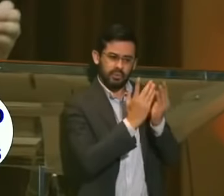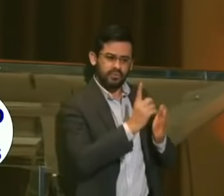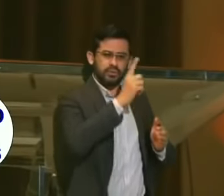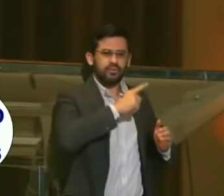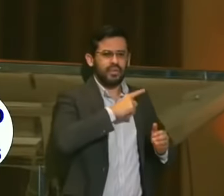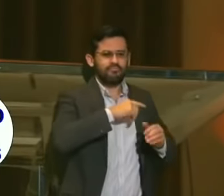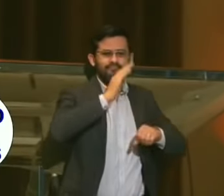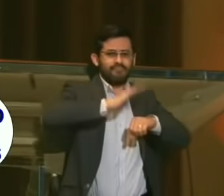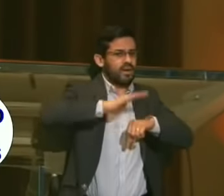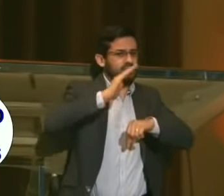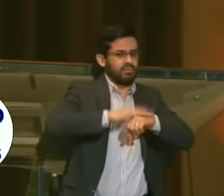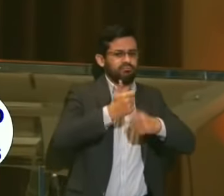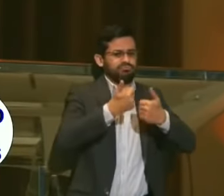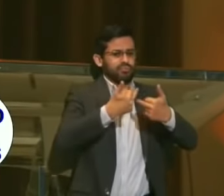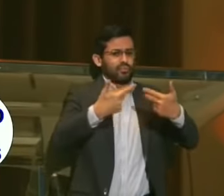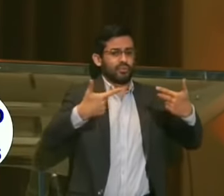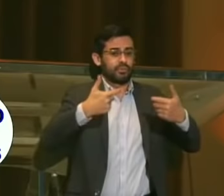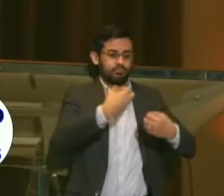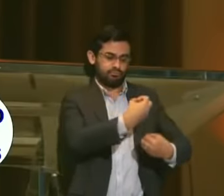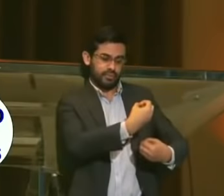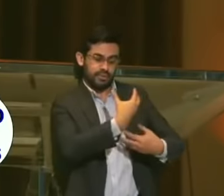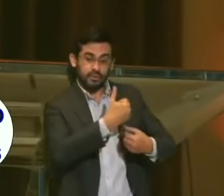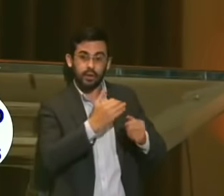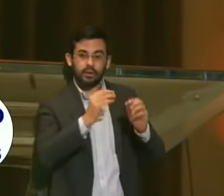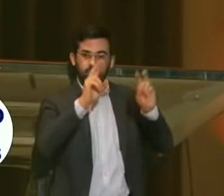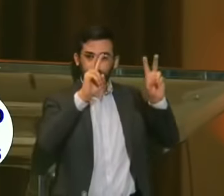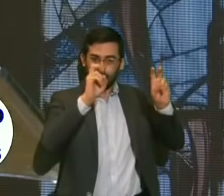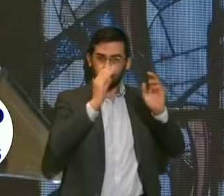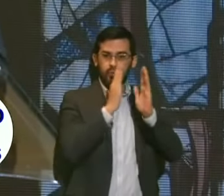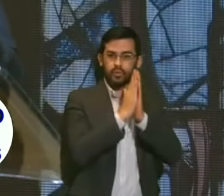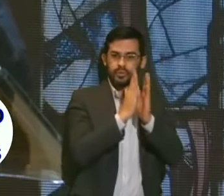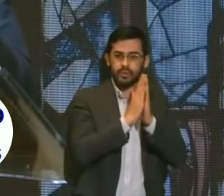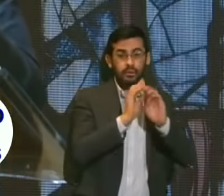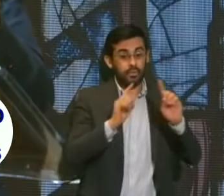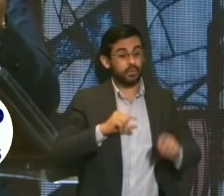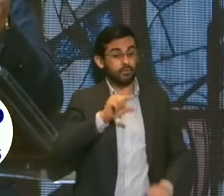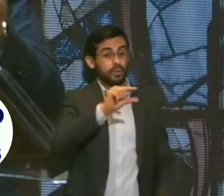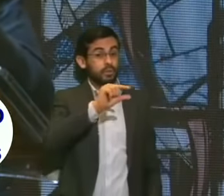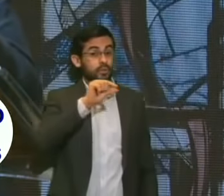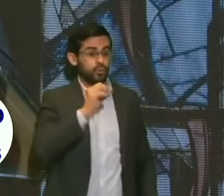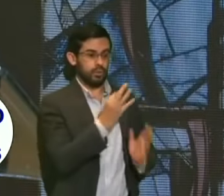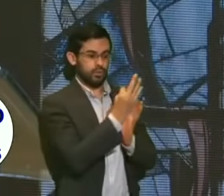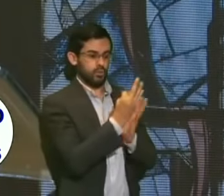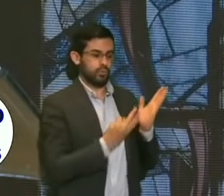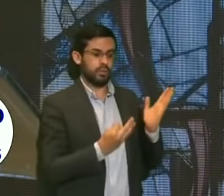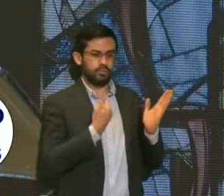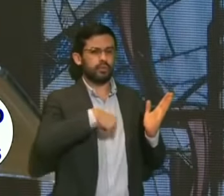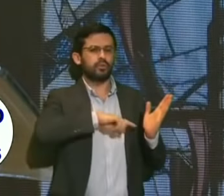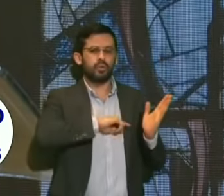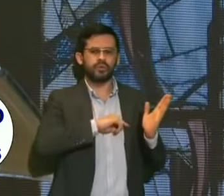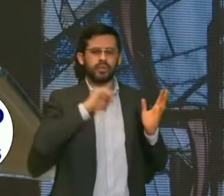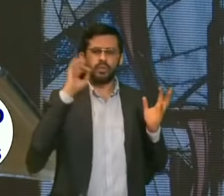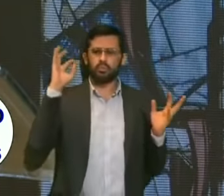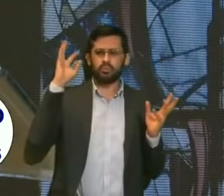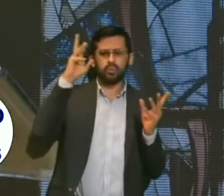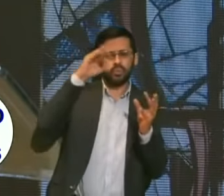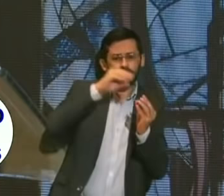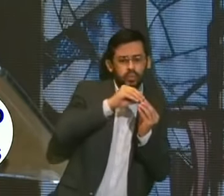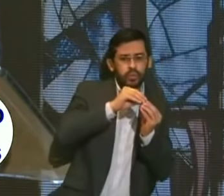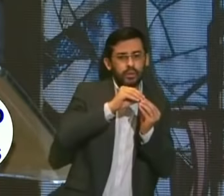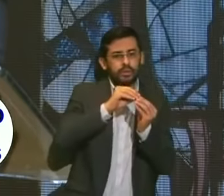para ensinar sobre oração. Mas se eu fosse escolher, como escolhi um texto, para a gente fazer um resumo